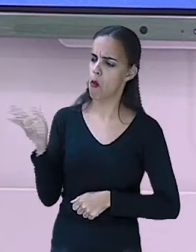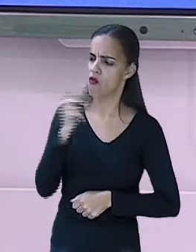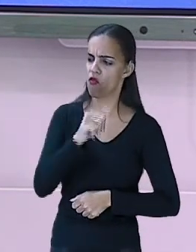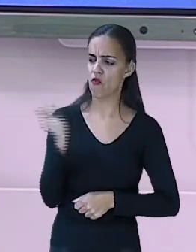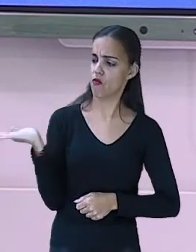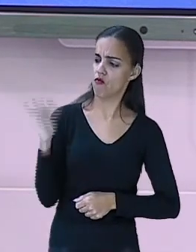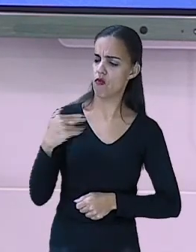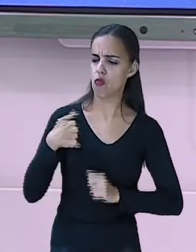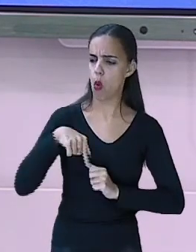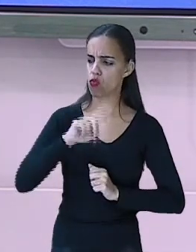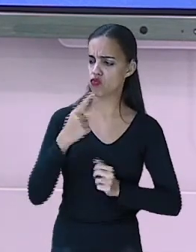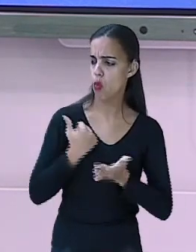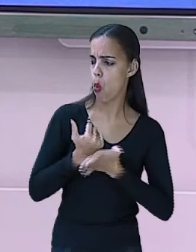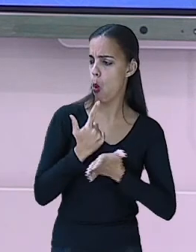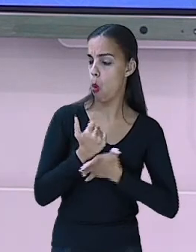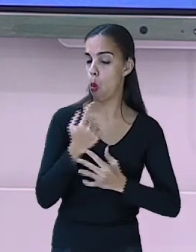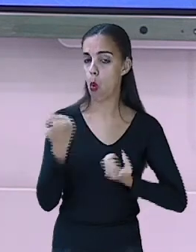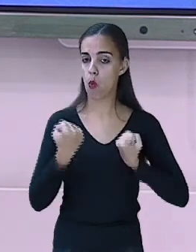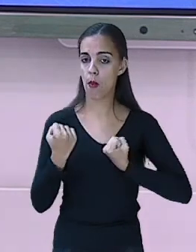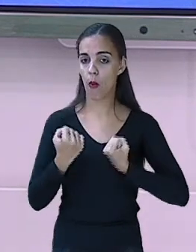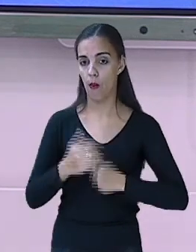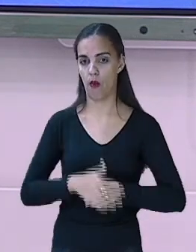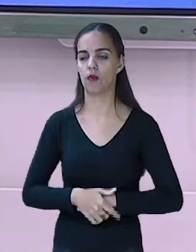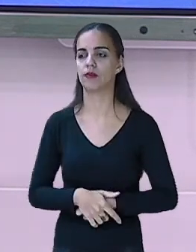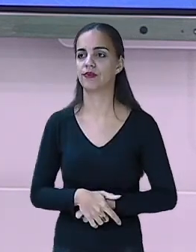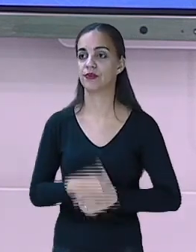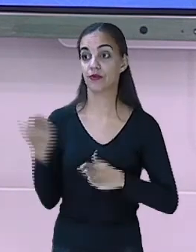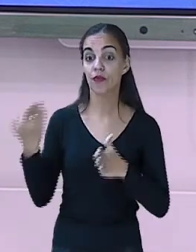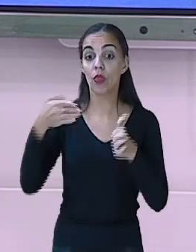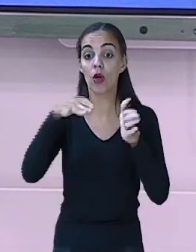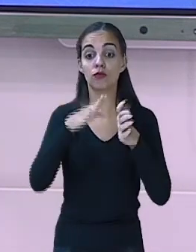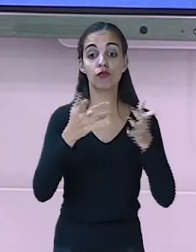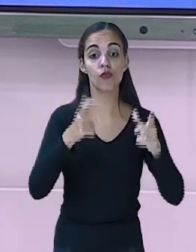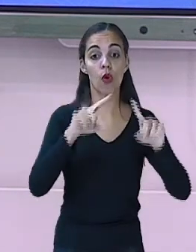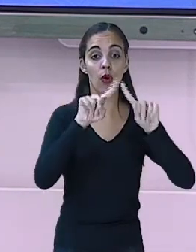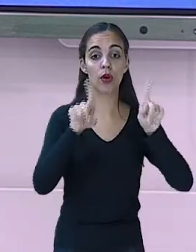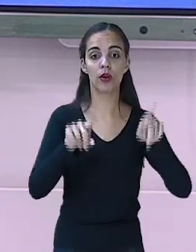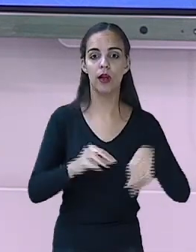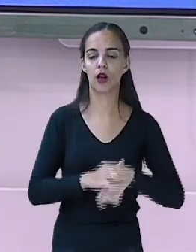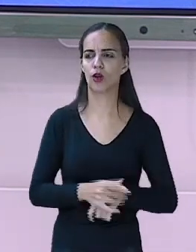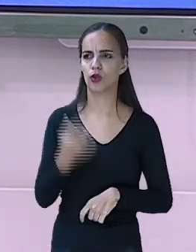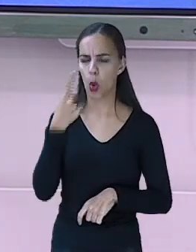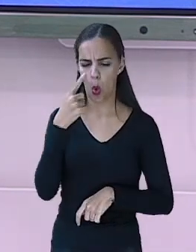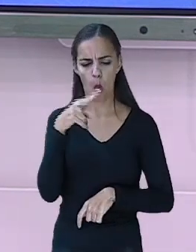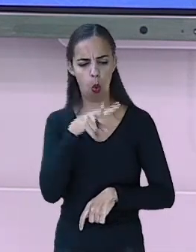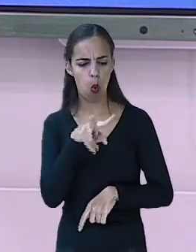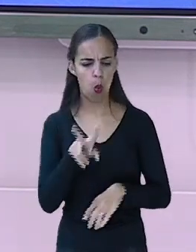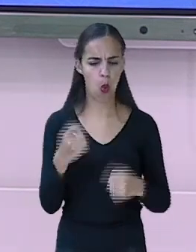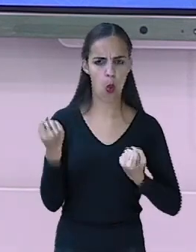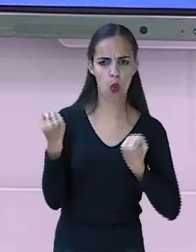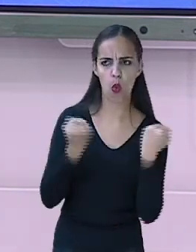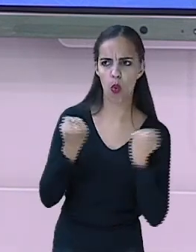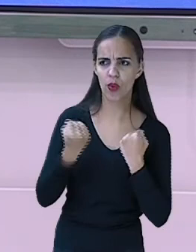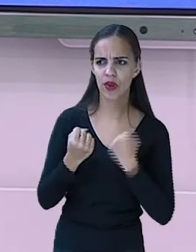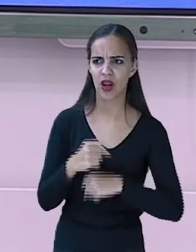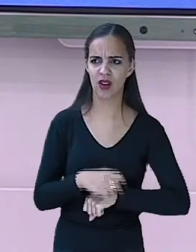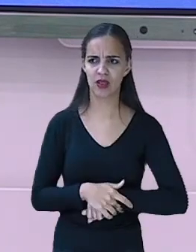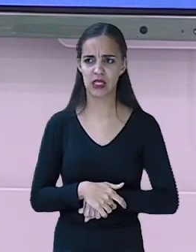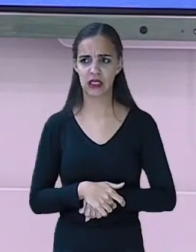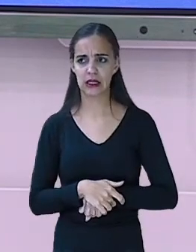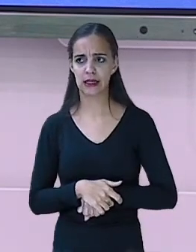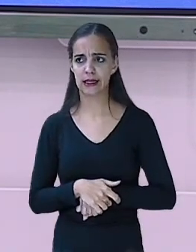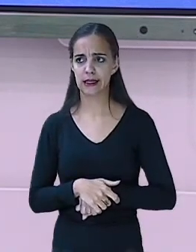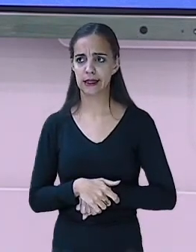e te pediu né Aí você foi chegando lá olha o carro que ele encontrou